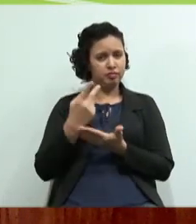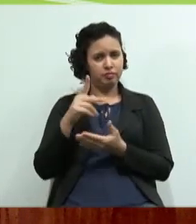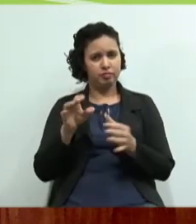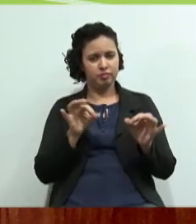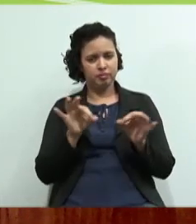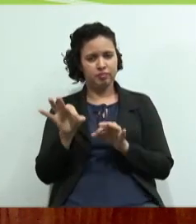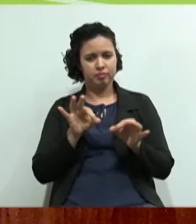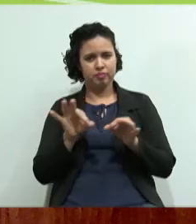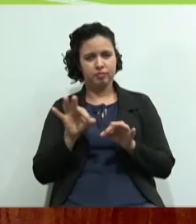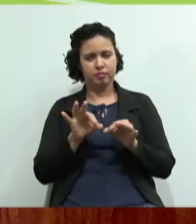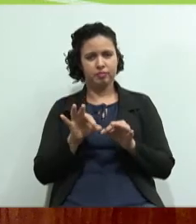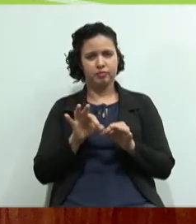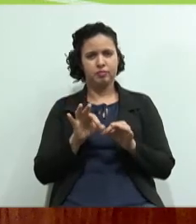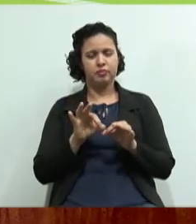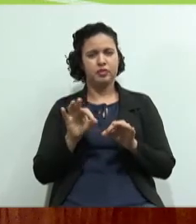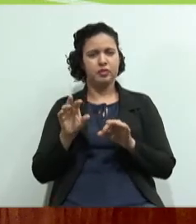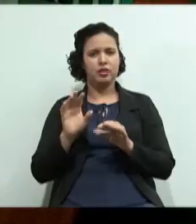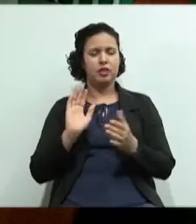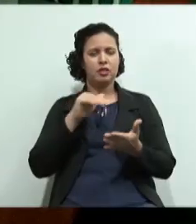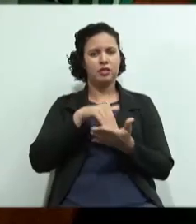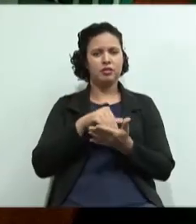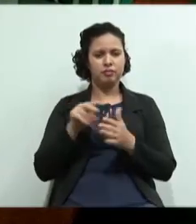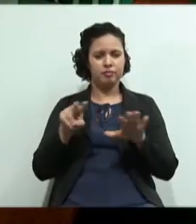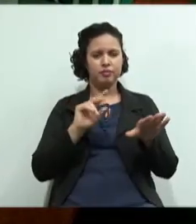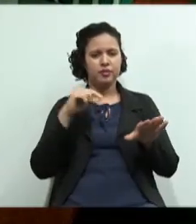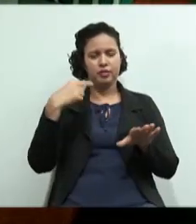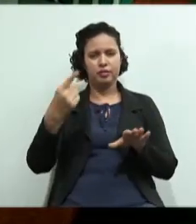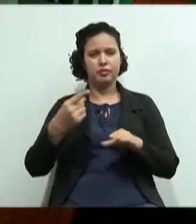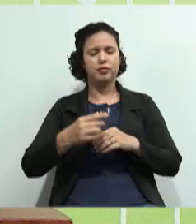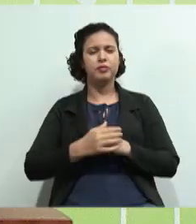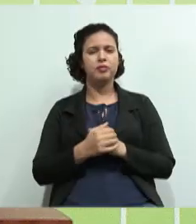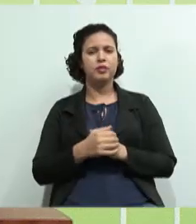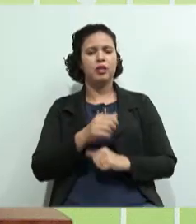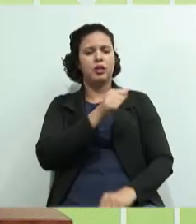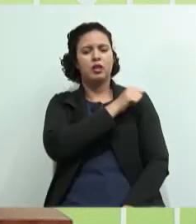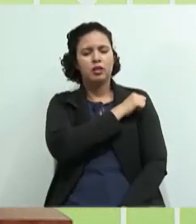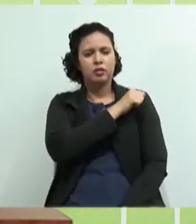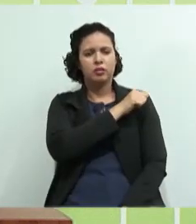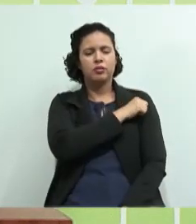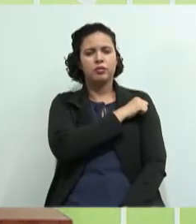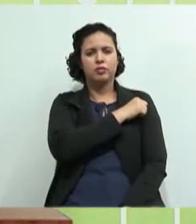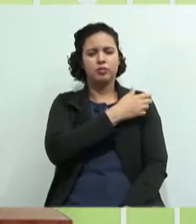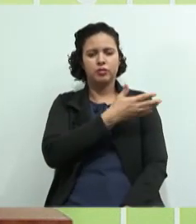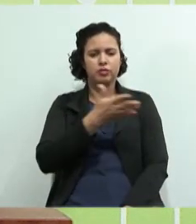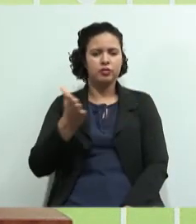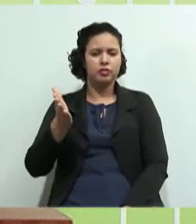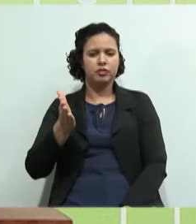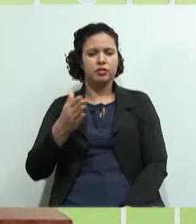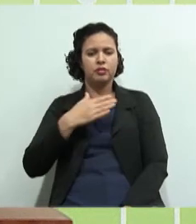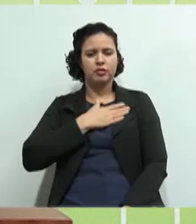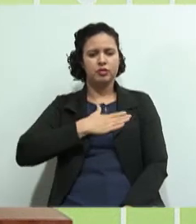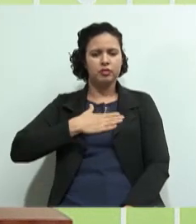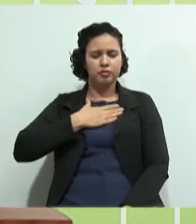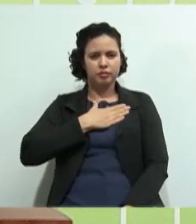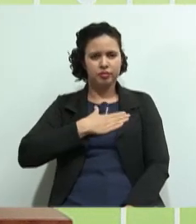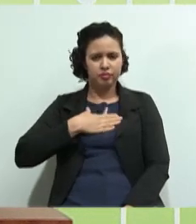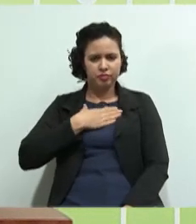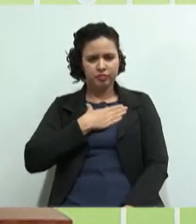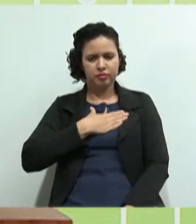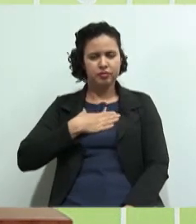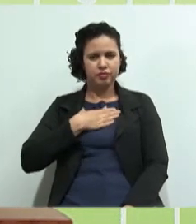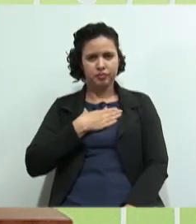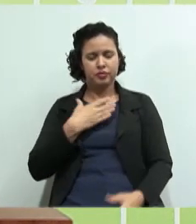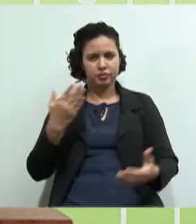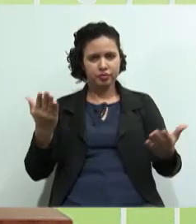realizem. Sucesso e até a próxima. Muito obrigado, professor. Então você, aluno, você, professor, agradecemos demais aí a sua